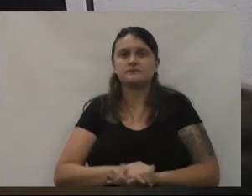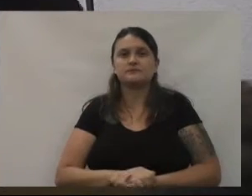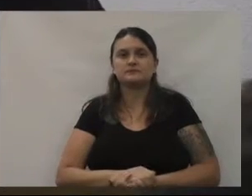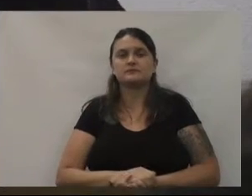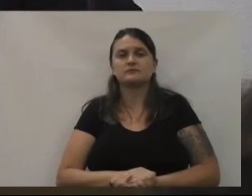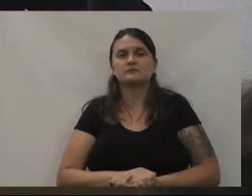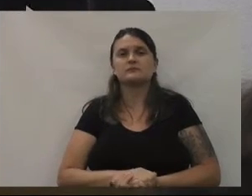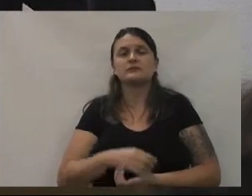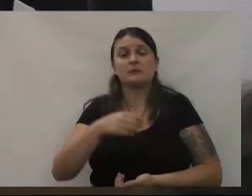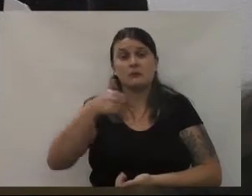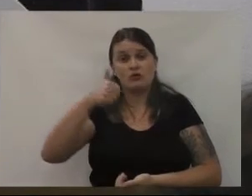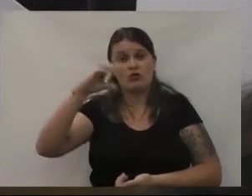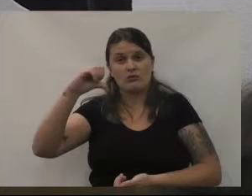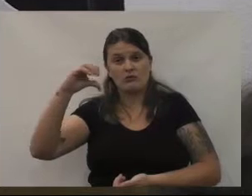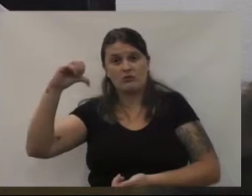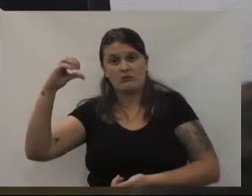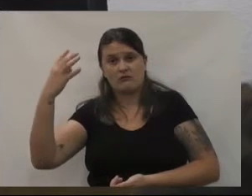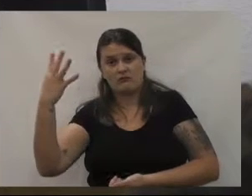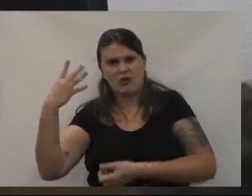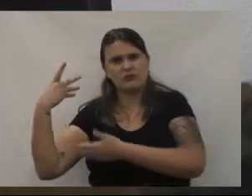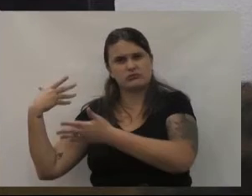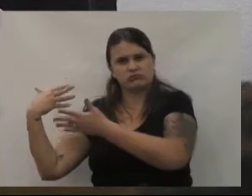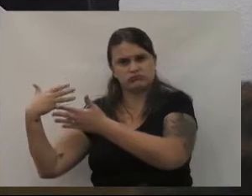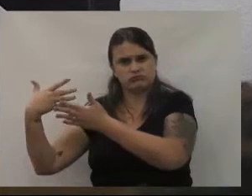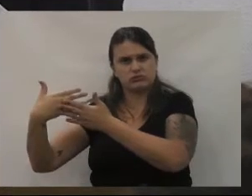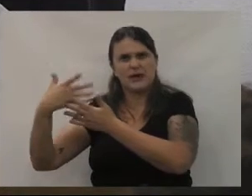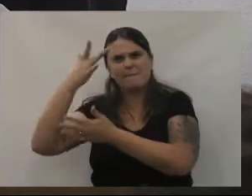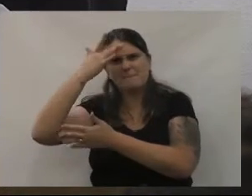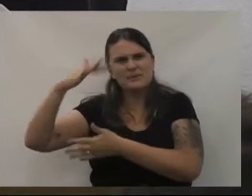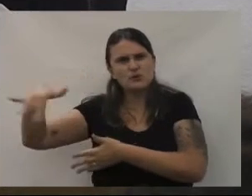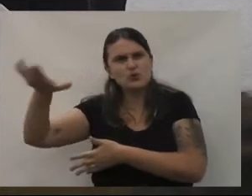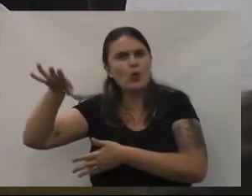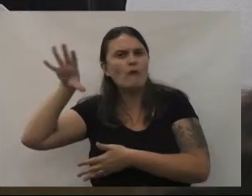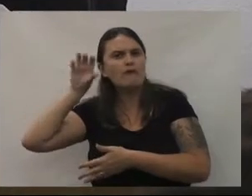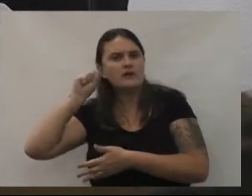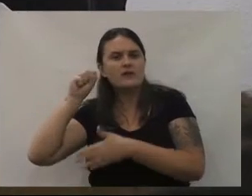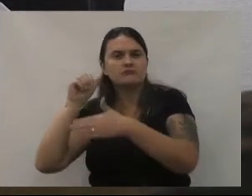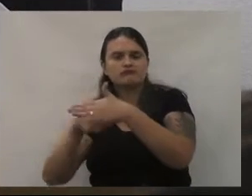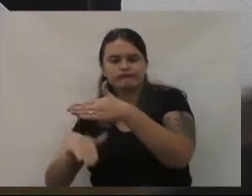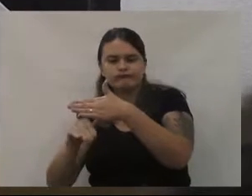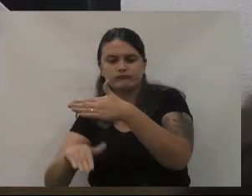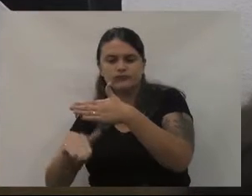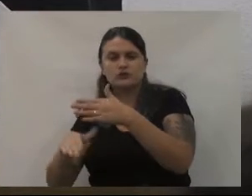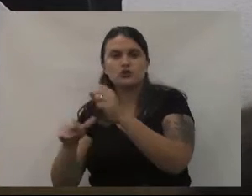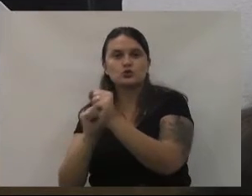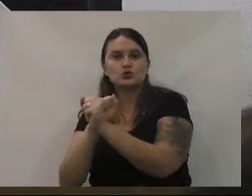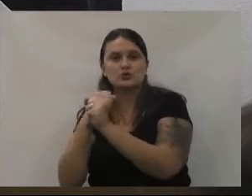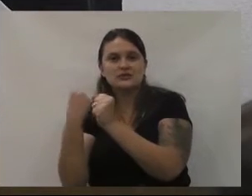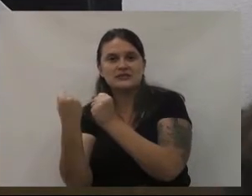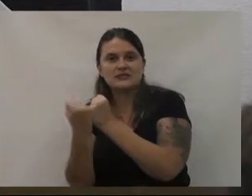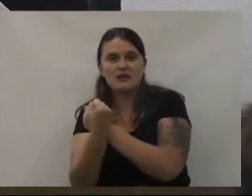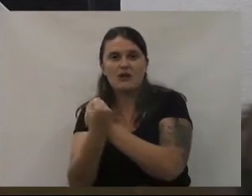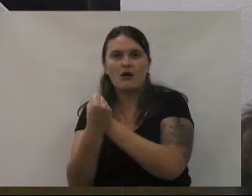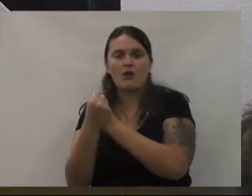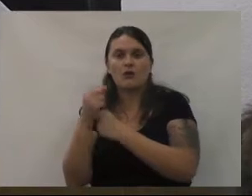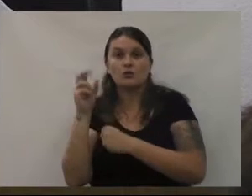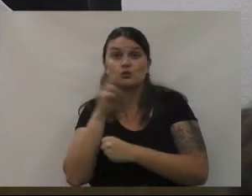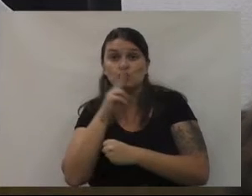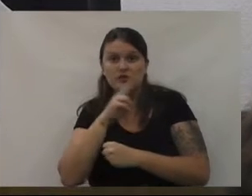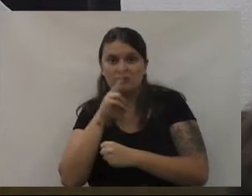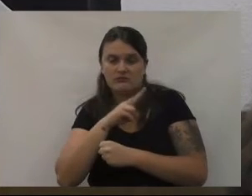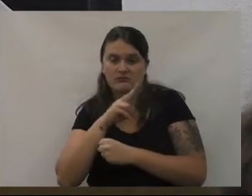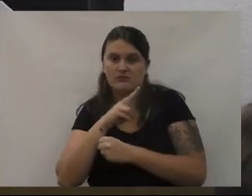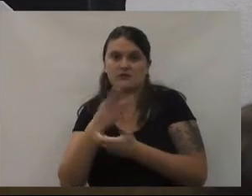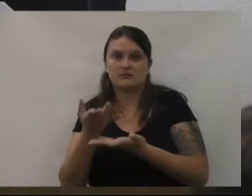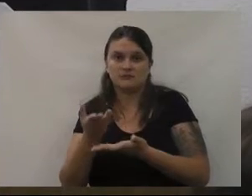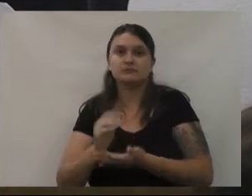é, desde 1994, eu acho que todo mundo ouvia falar no Fundo Social de Emergência. Então, essa DRU era o Fundo